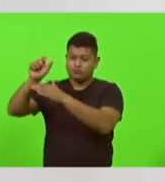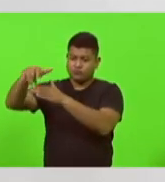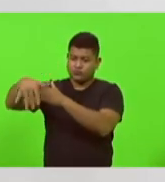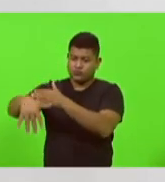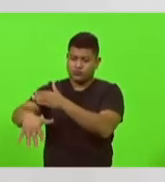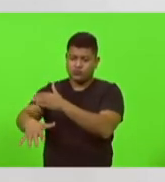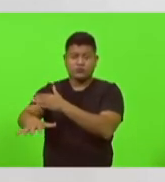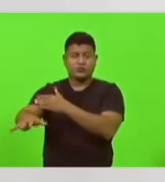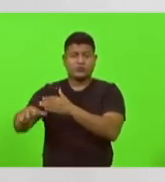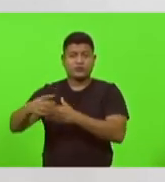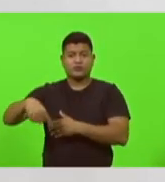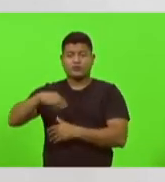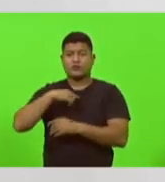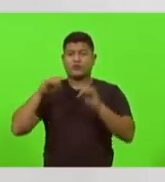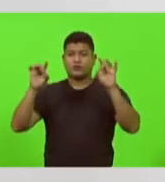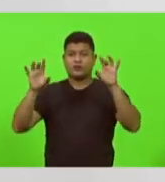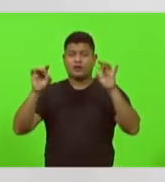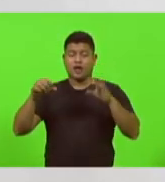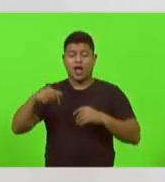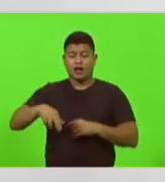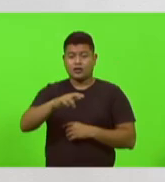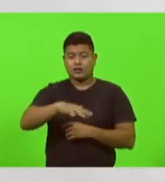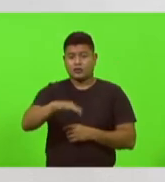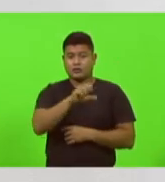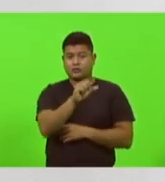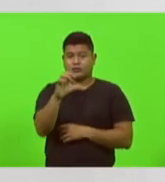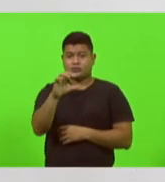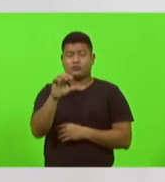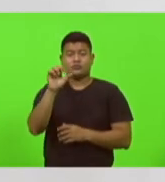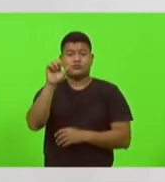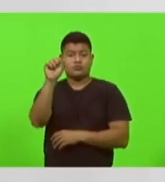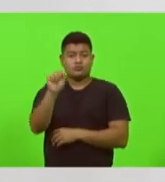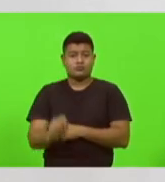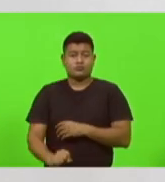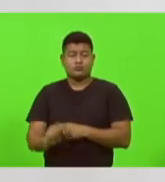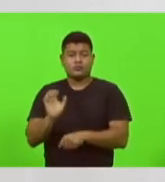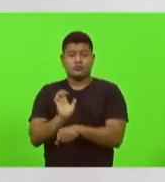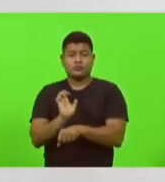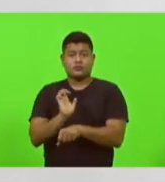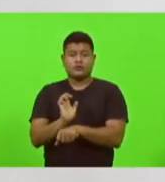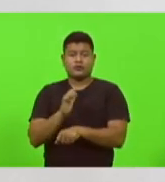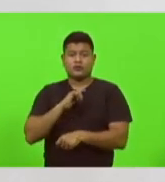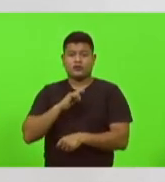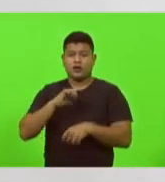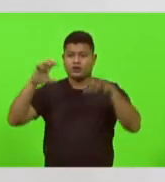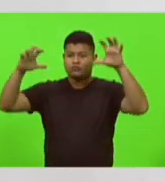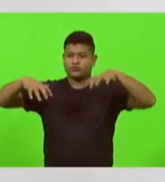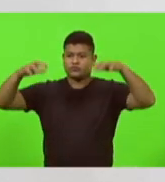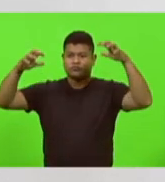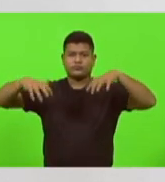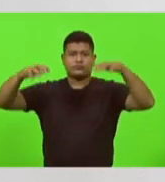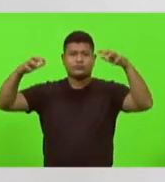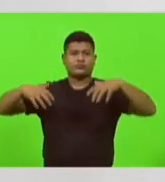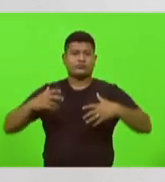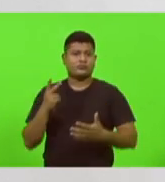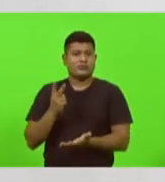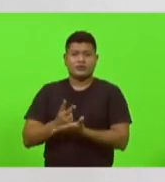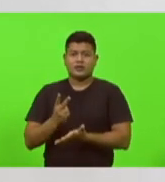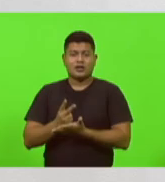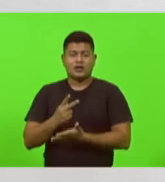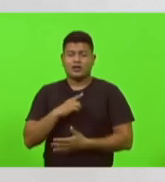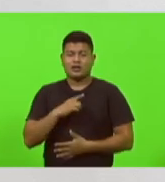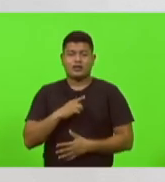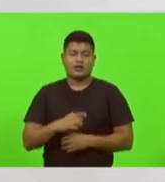na região de Santa Catarina, no sul do estado, com as chuvas que até então vieram. Mas com